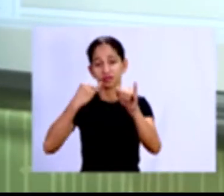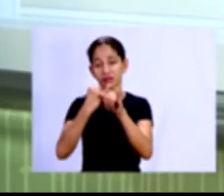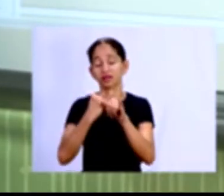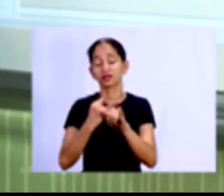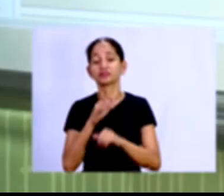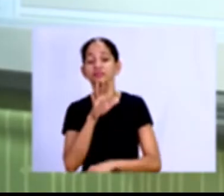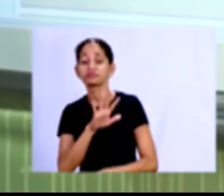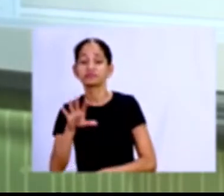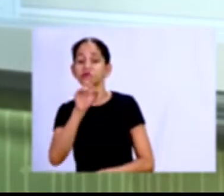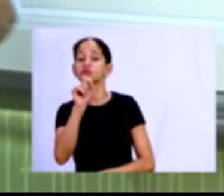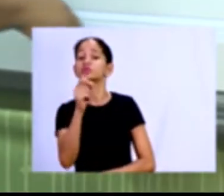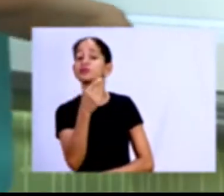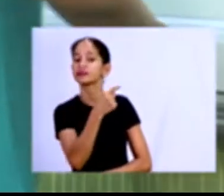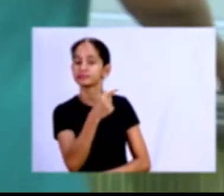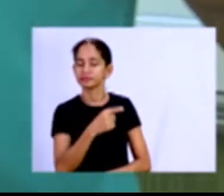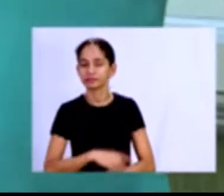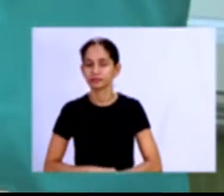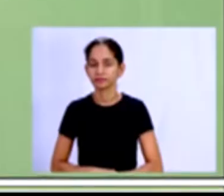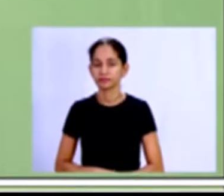essas redes sociais? Vamos lá.